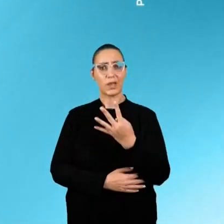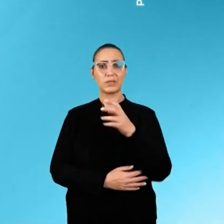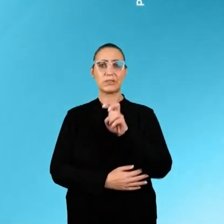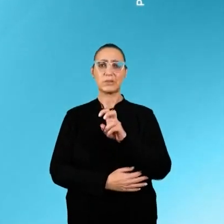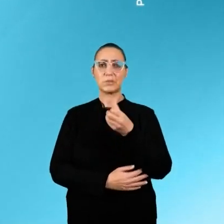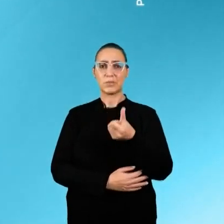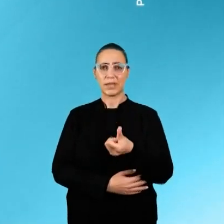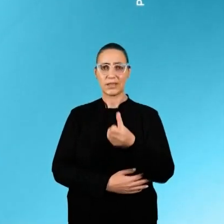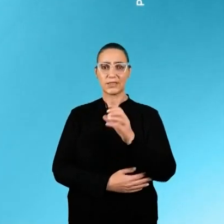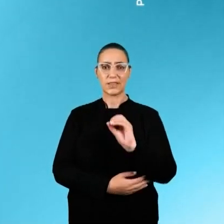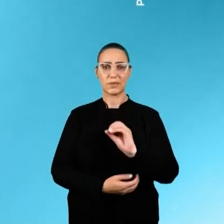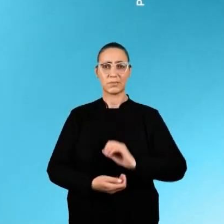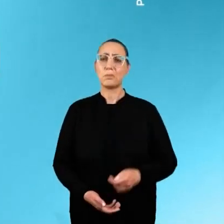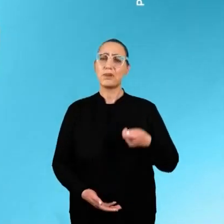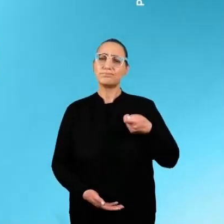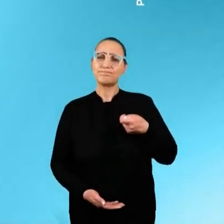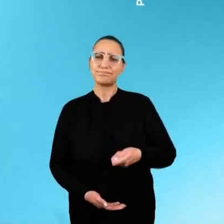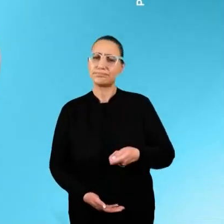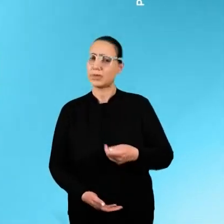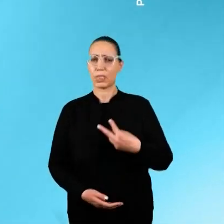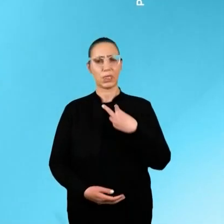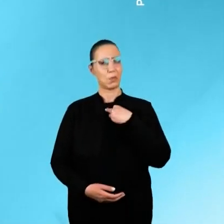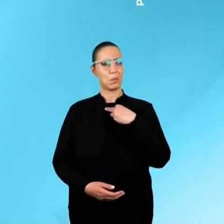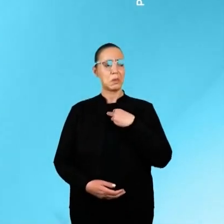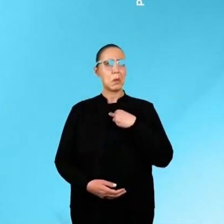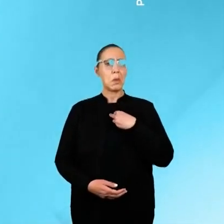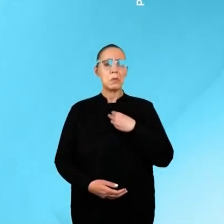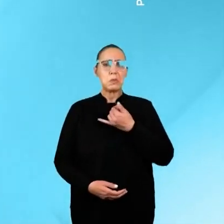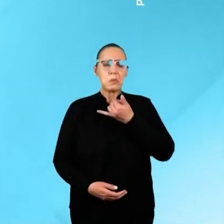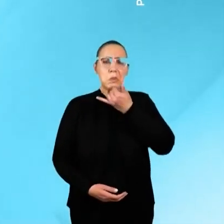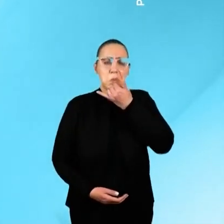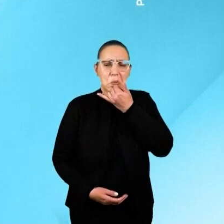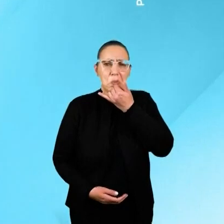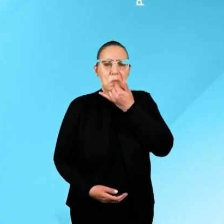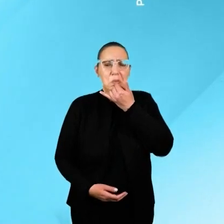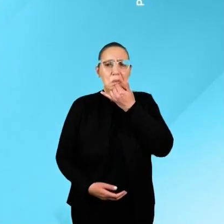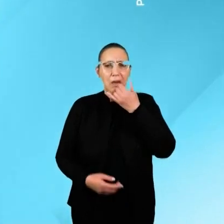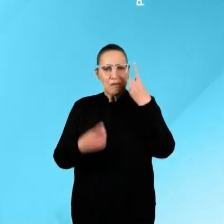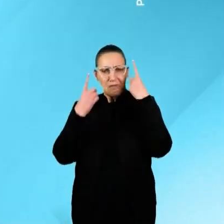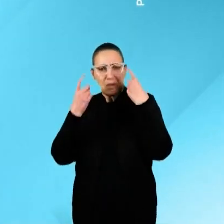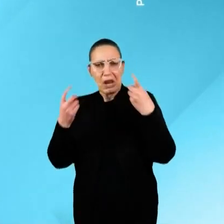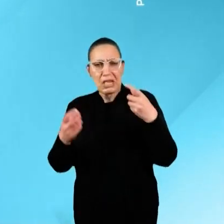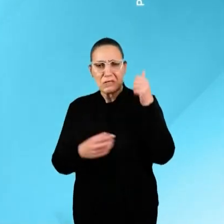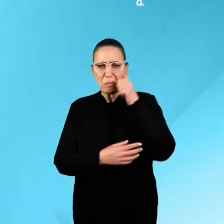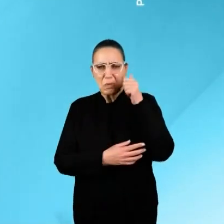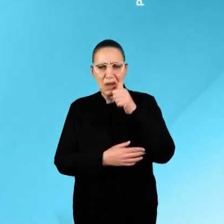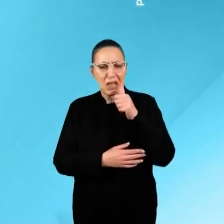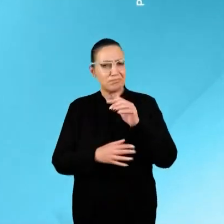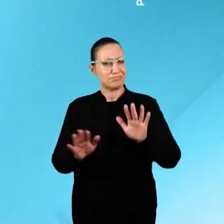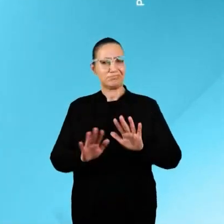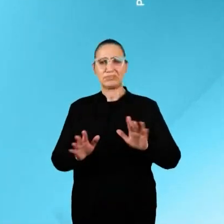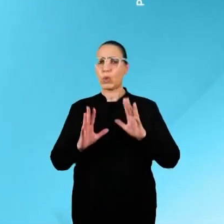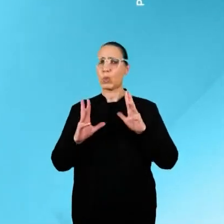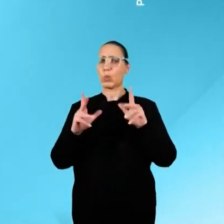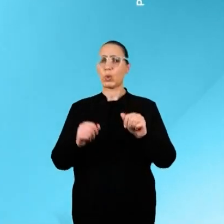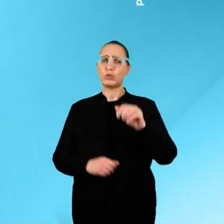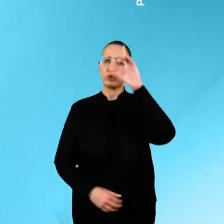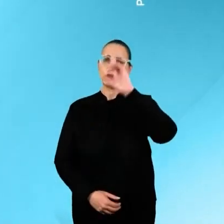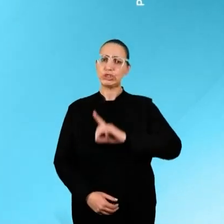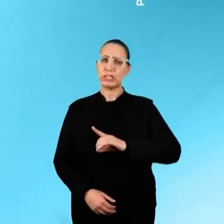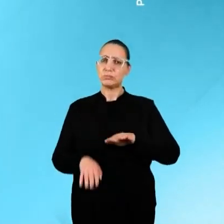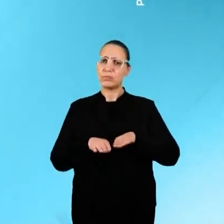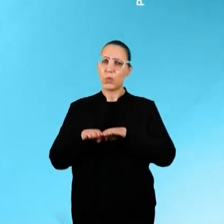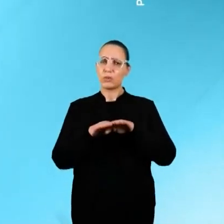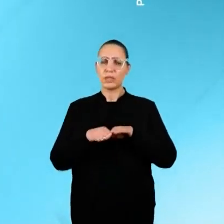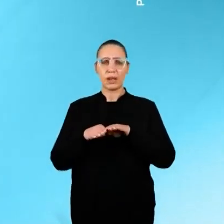estadual 44560. O machismo não pode continuar sendo desculpa para que covardes ataquem as nossas mulheres e outras minorias. Todos